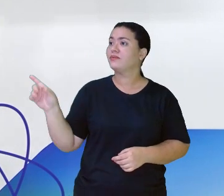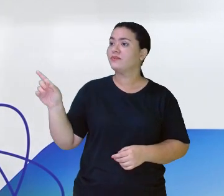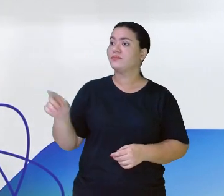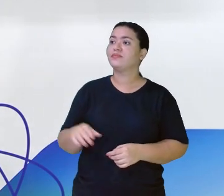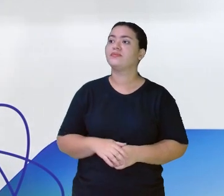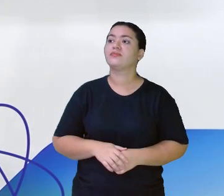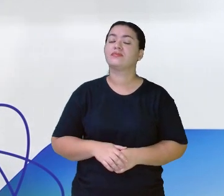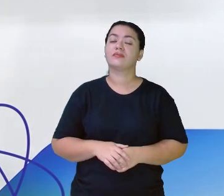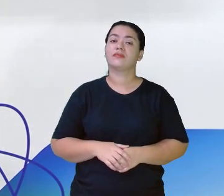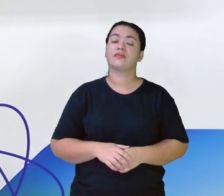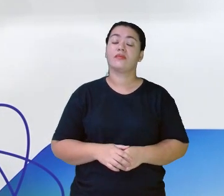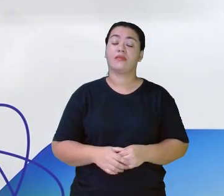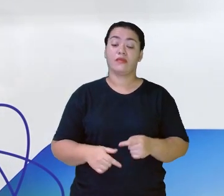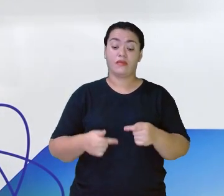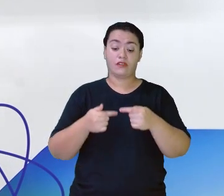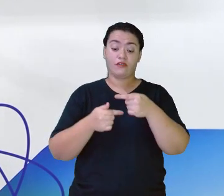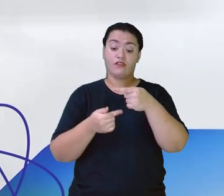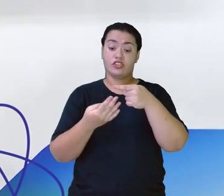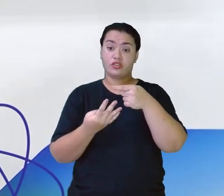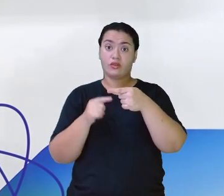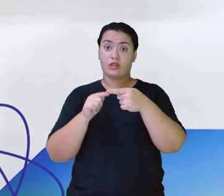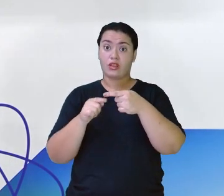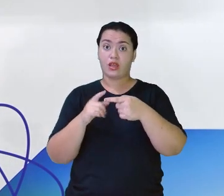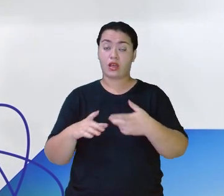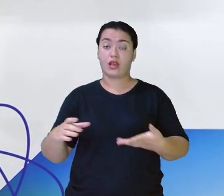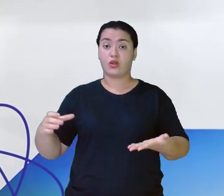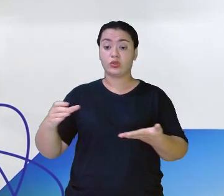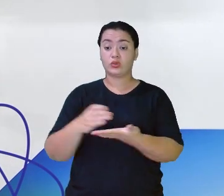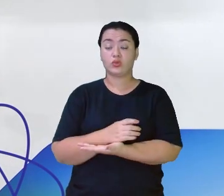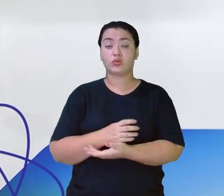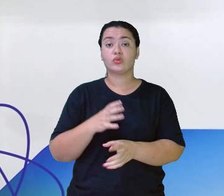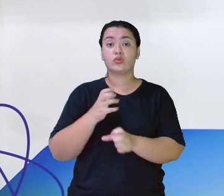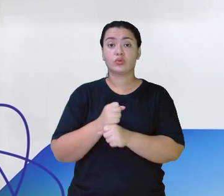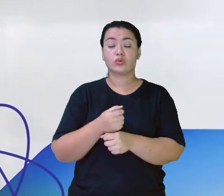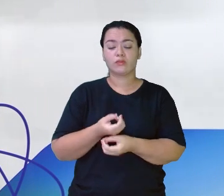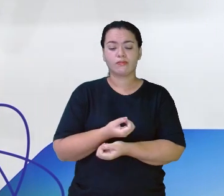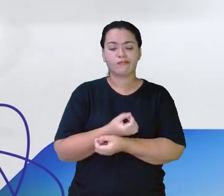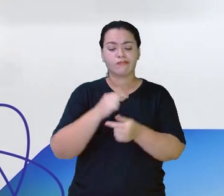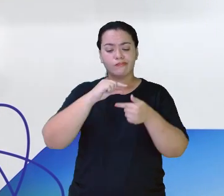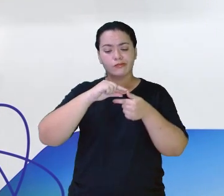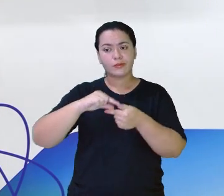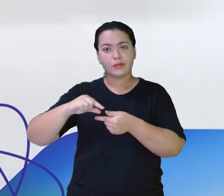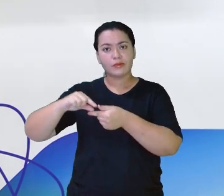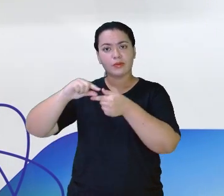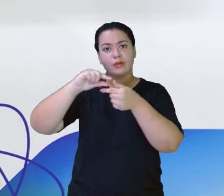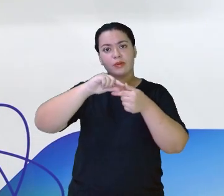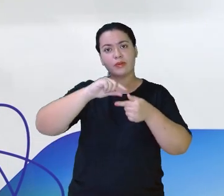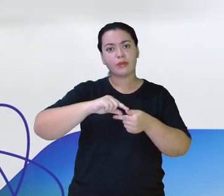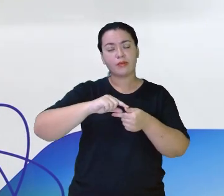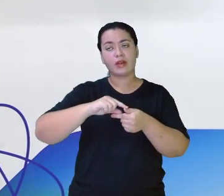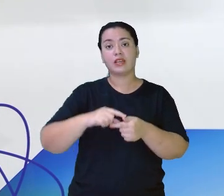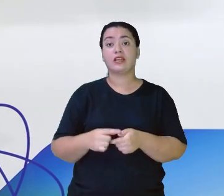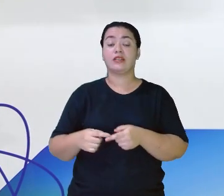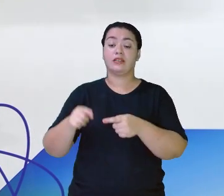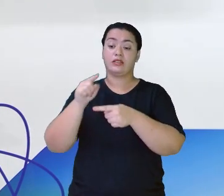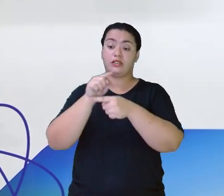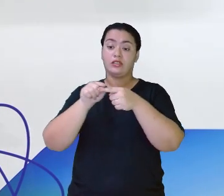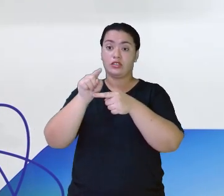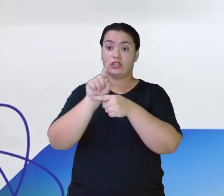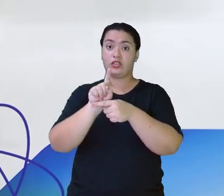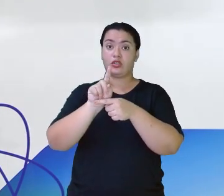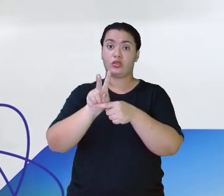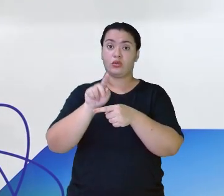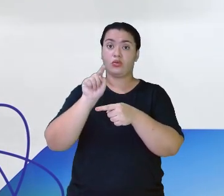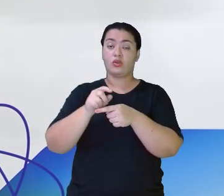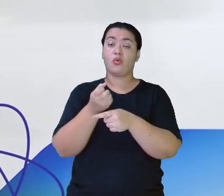lá. 24 é o total de quadradinhos que o chocolate foi dividido, né? E aqui, ó,